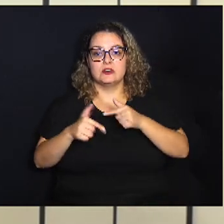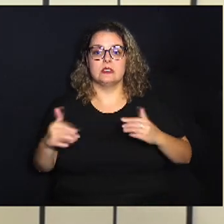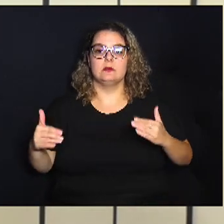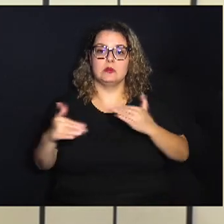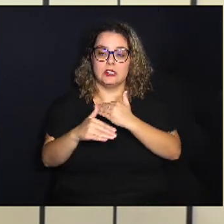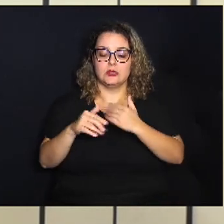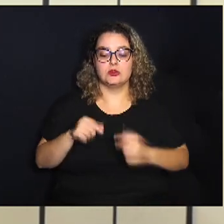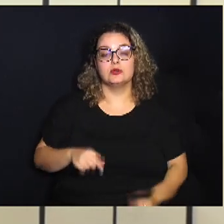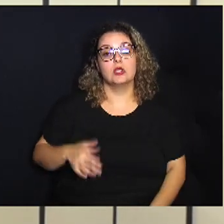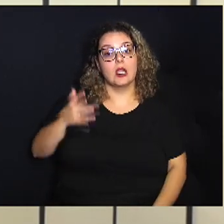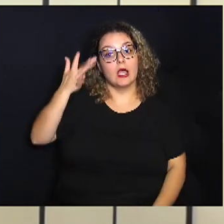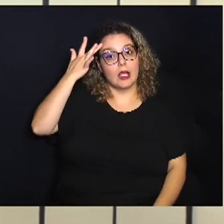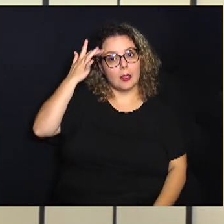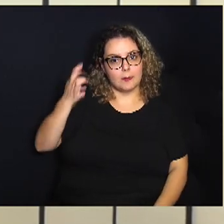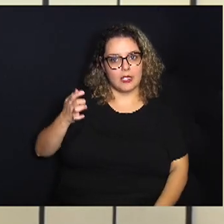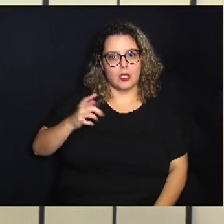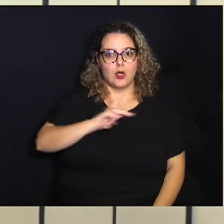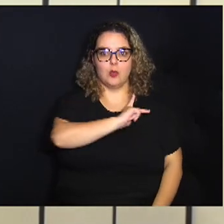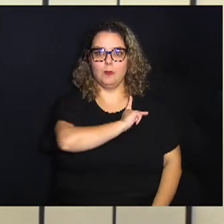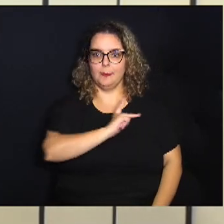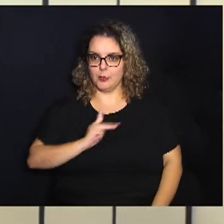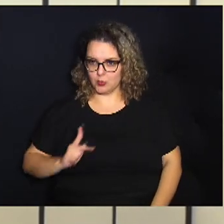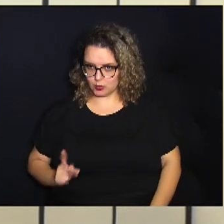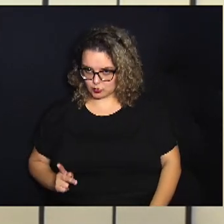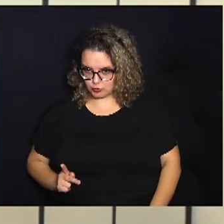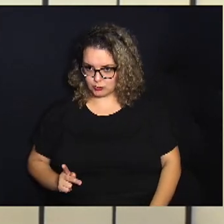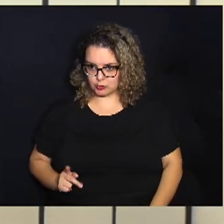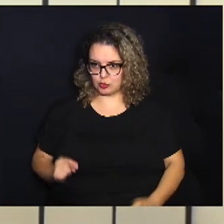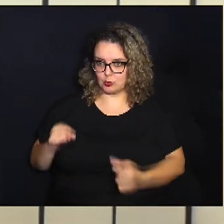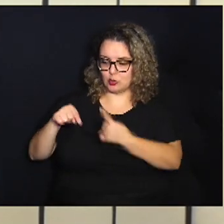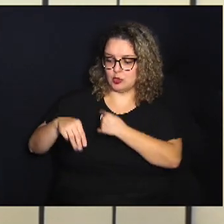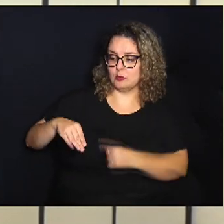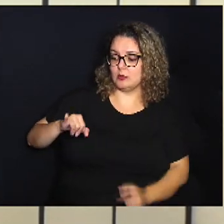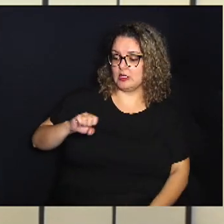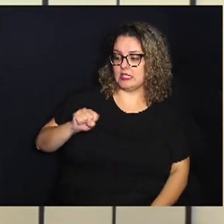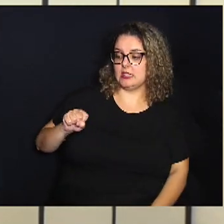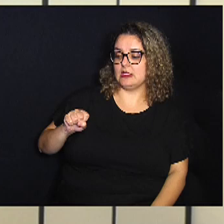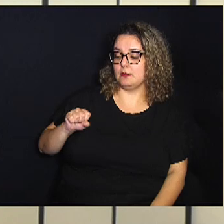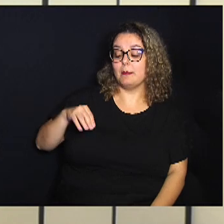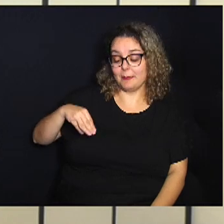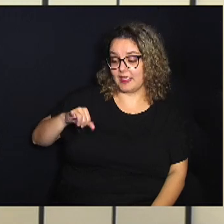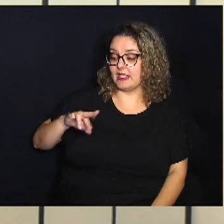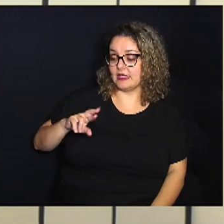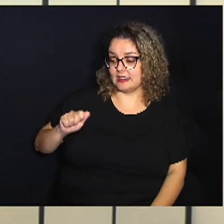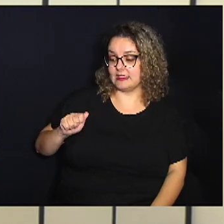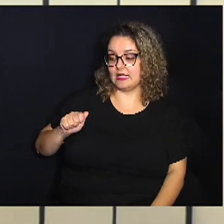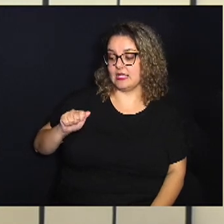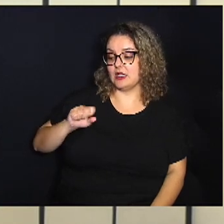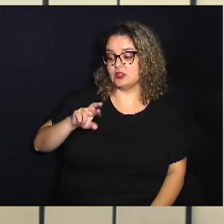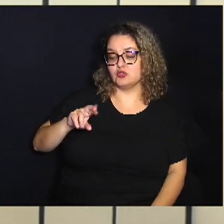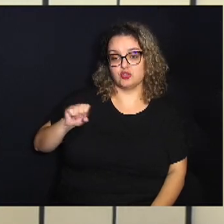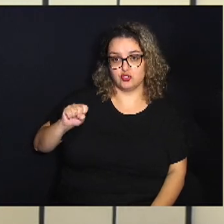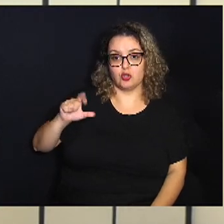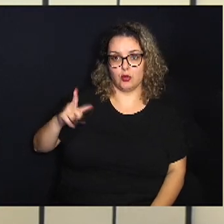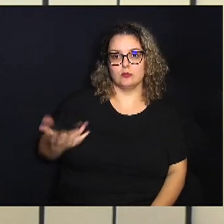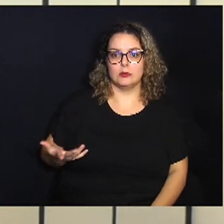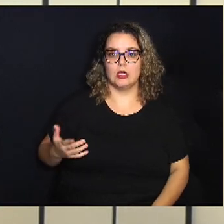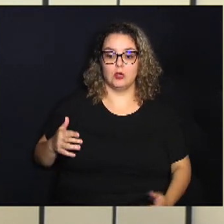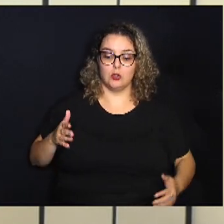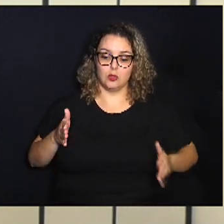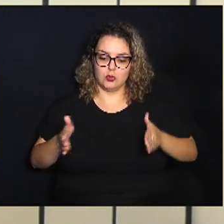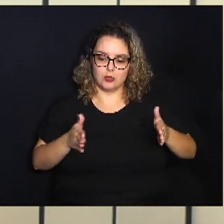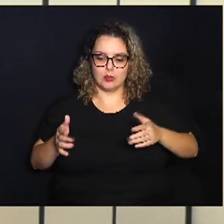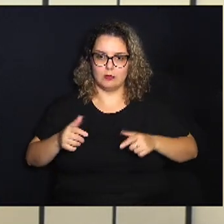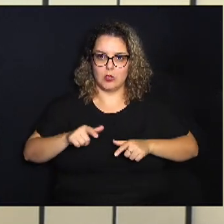de amanhã entre Ponte Preta e Mirassol. A Indec vai realizar uma operação especial de trânsito no entorno do estádio